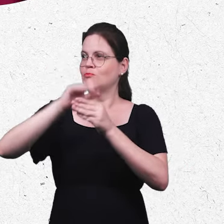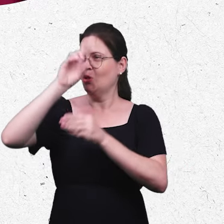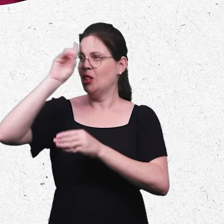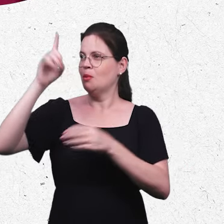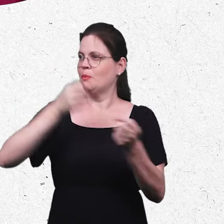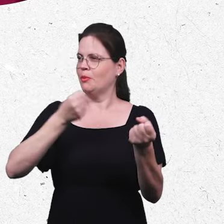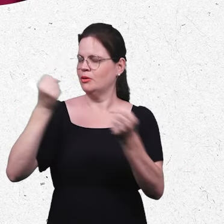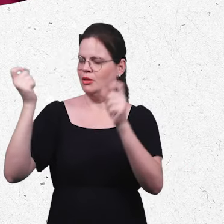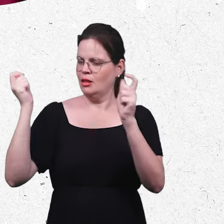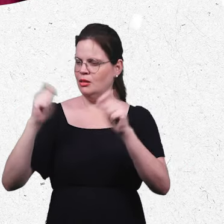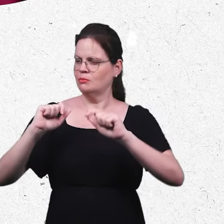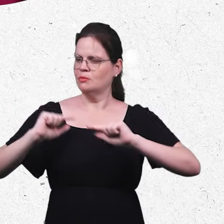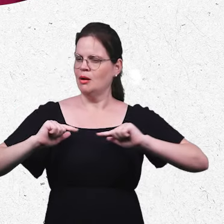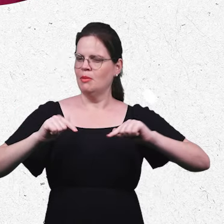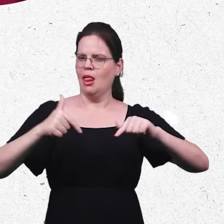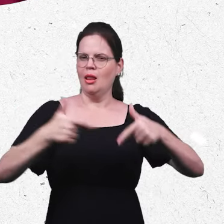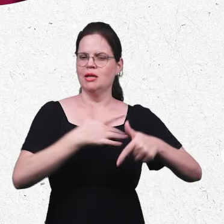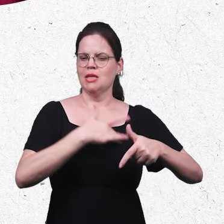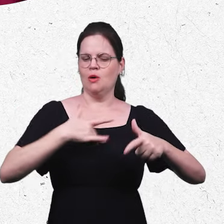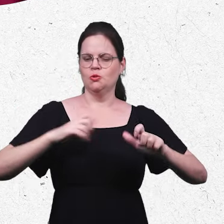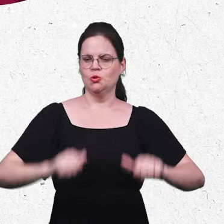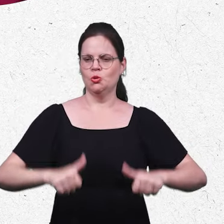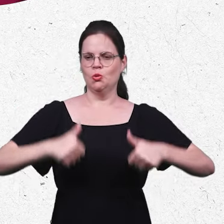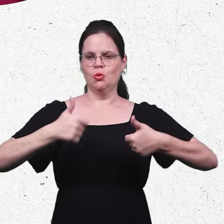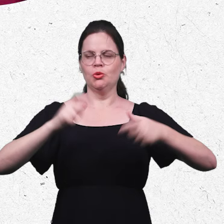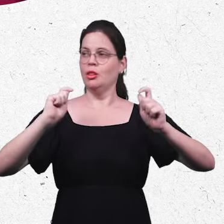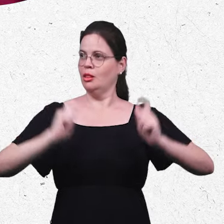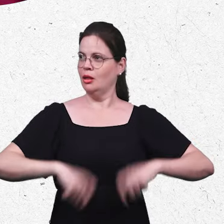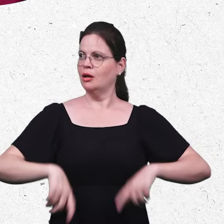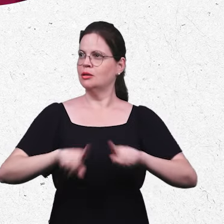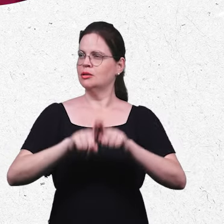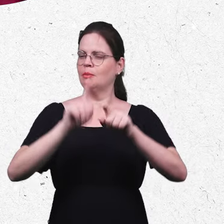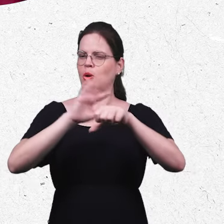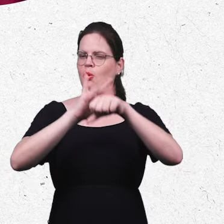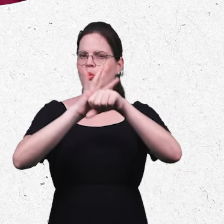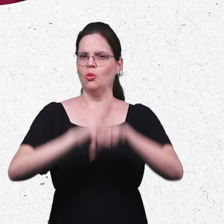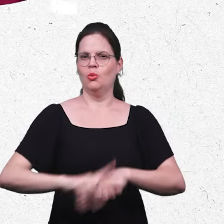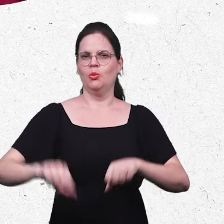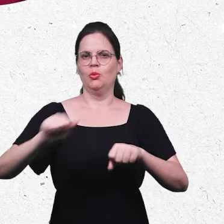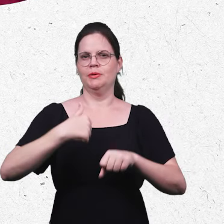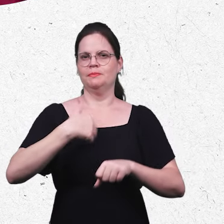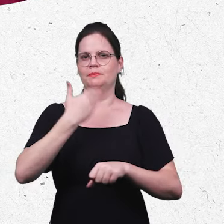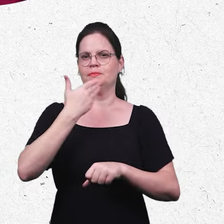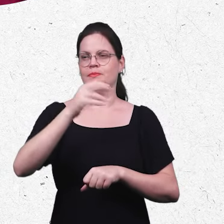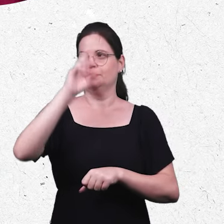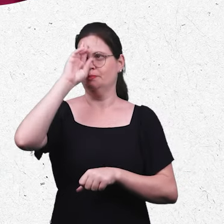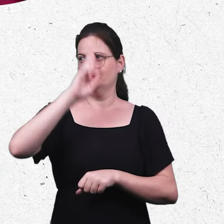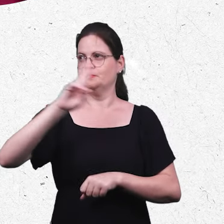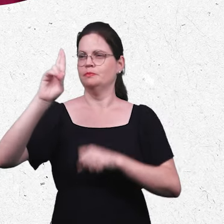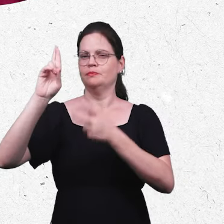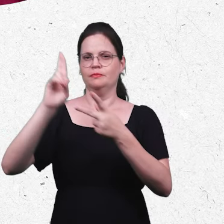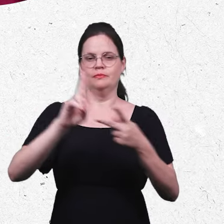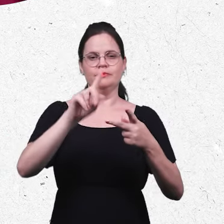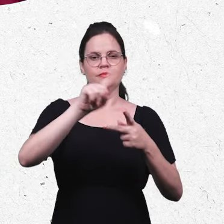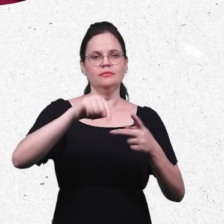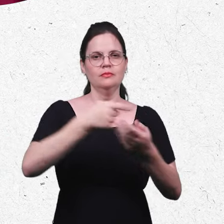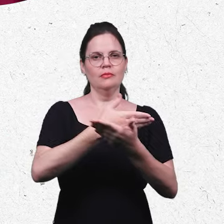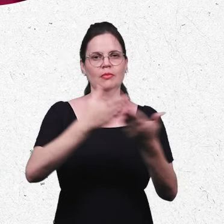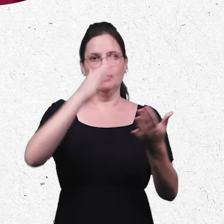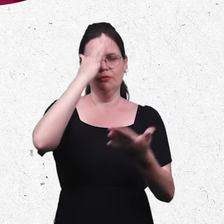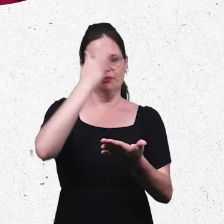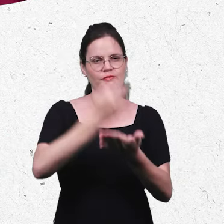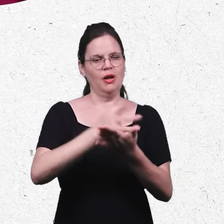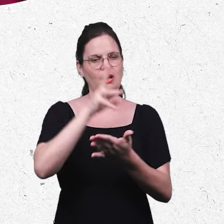que possa restaurar a saúde de cada um, para que o Senhor possa curá-los. Nós pedimos para que o Senhor conceda fé,